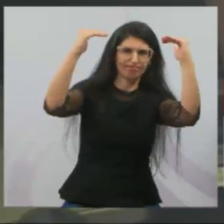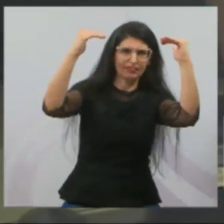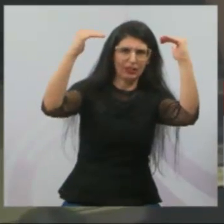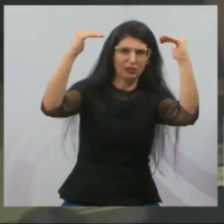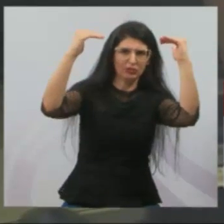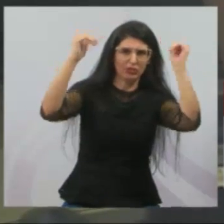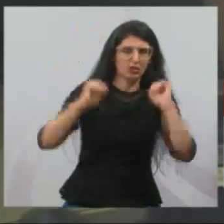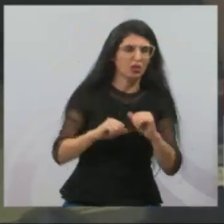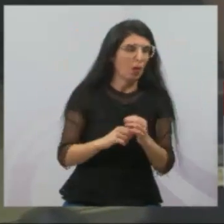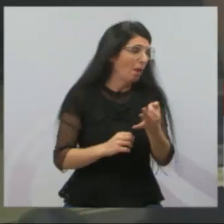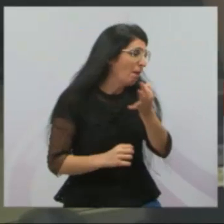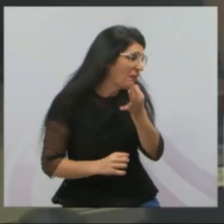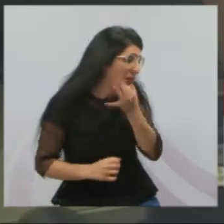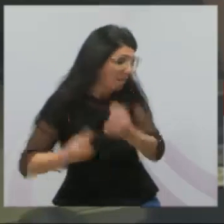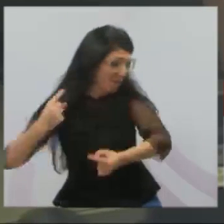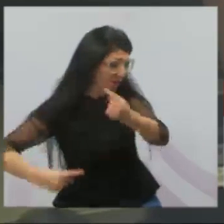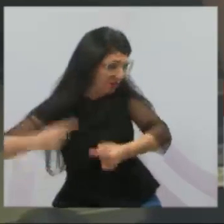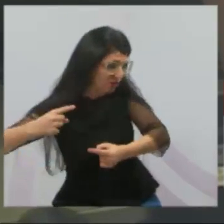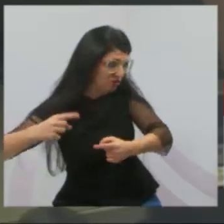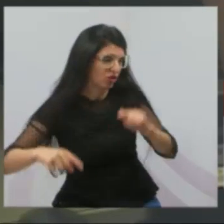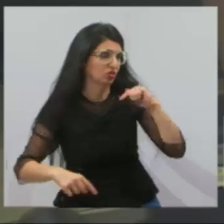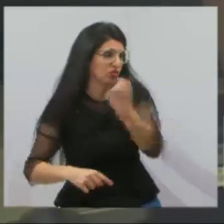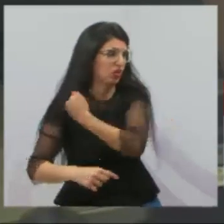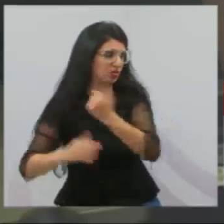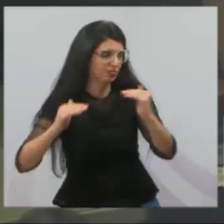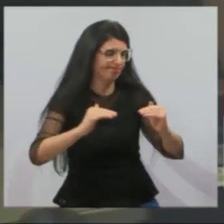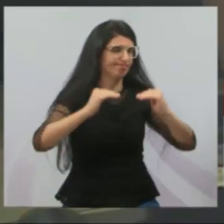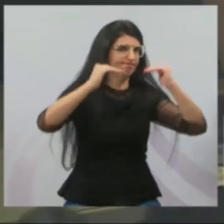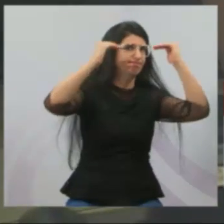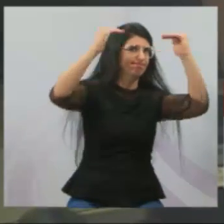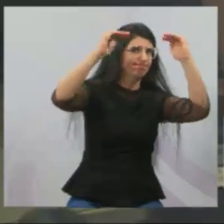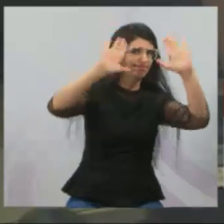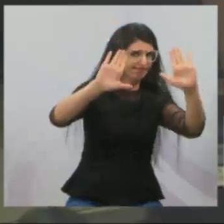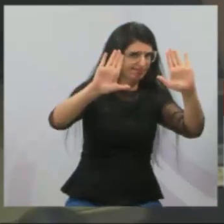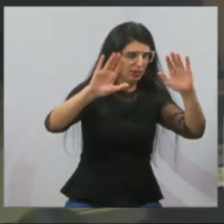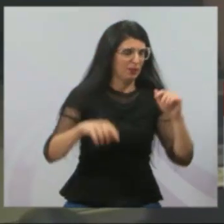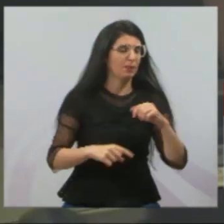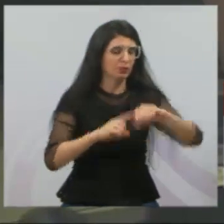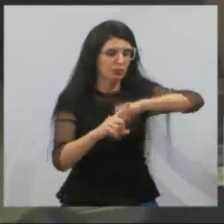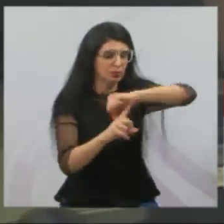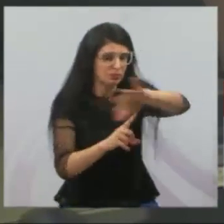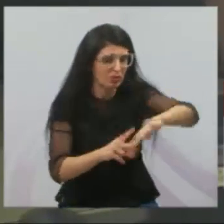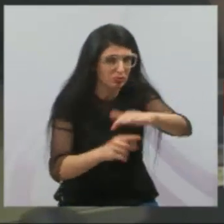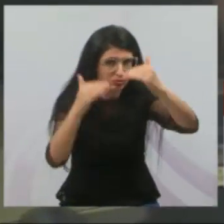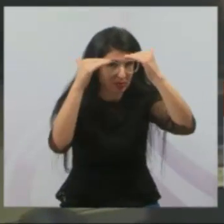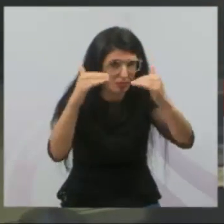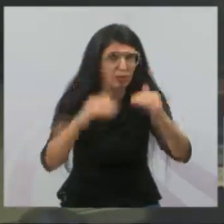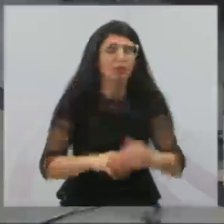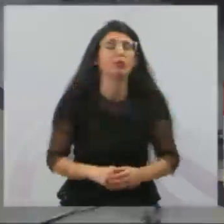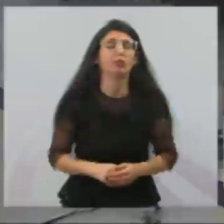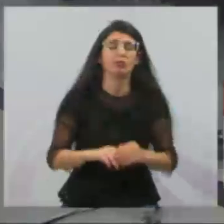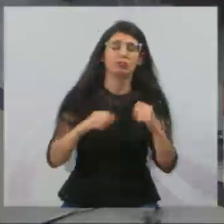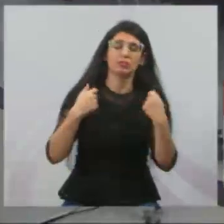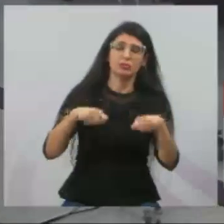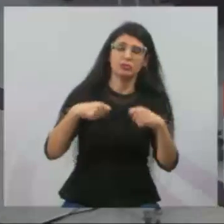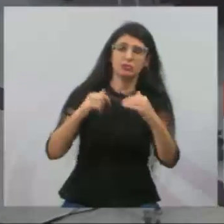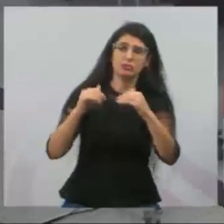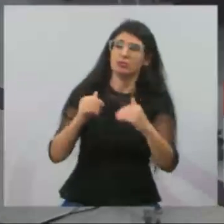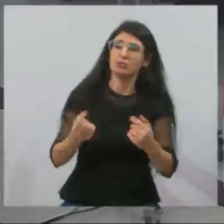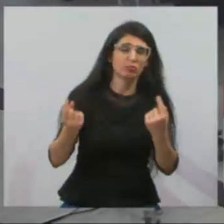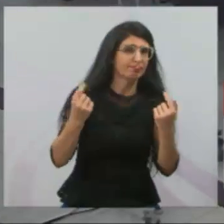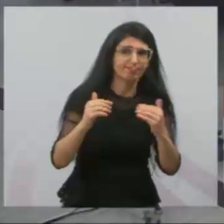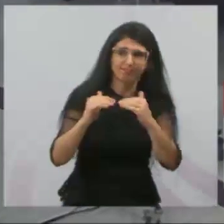por acreditar que há uma saída, e eu aqui apresentei, então vou manter meu voto contrário.